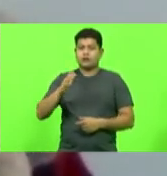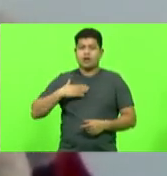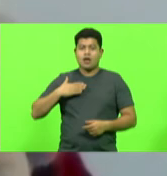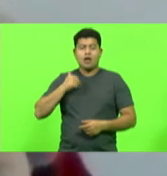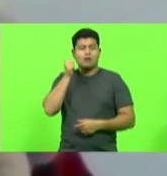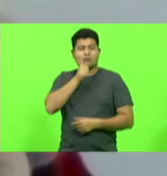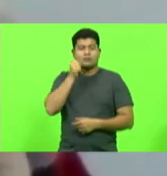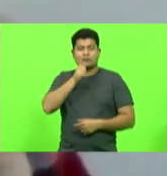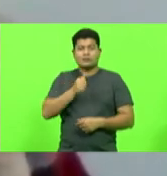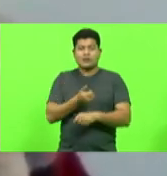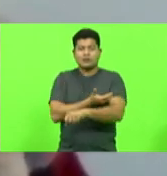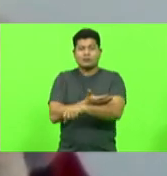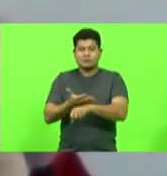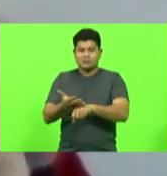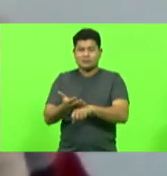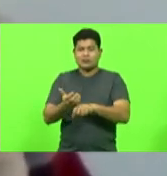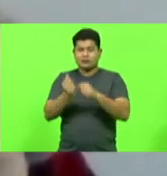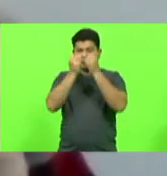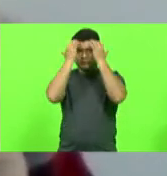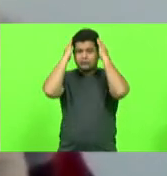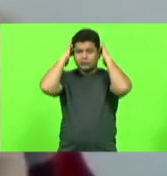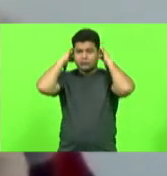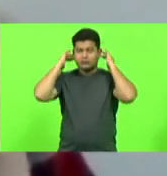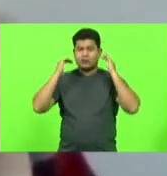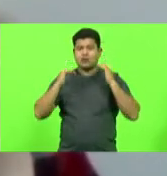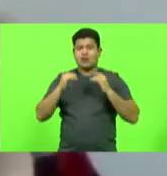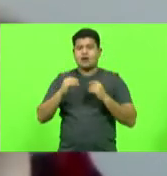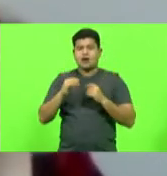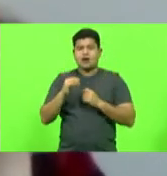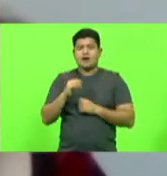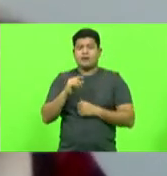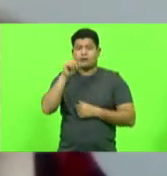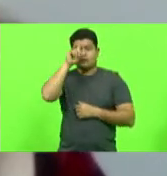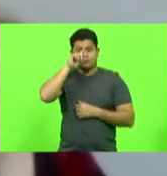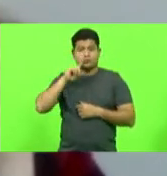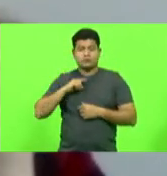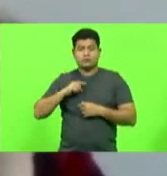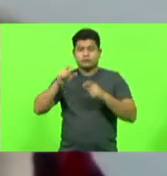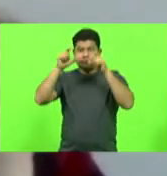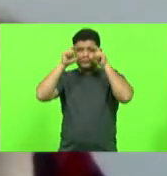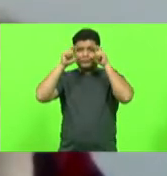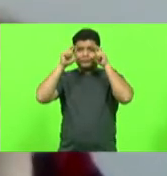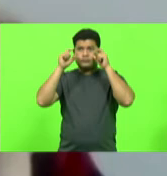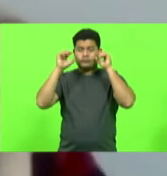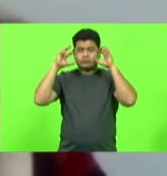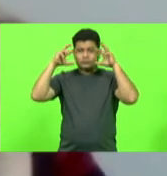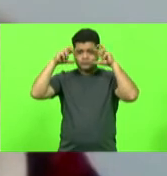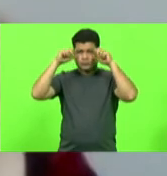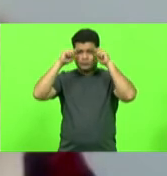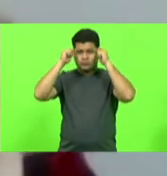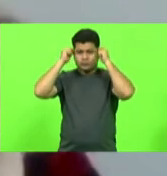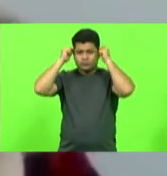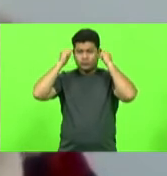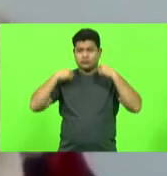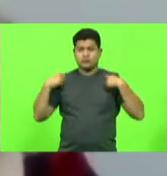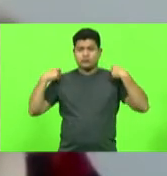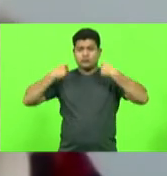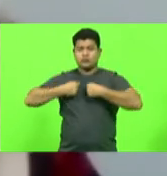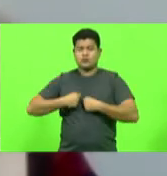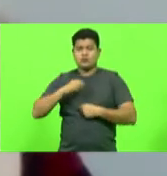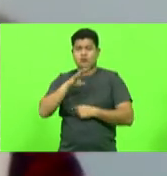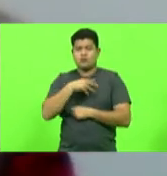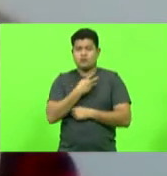branca, cabelos claros, eu uso um óculos com armação escura, visto um casaco xadrez em tons de marrom,